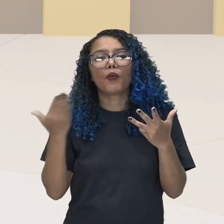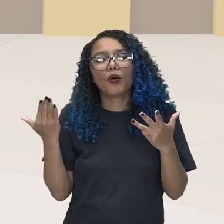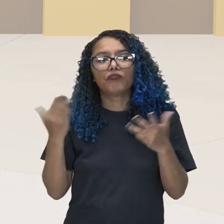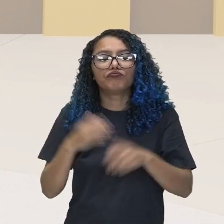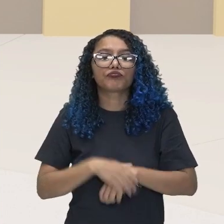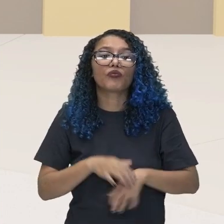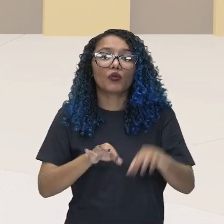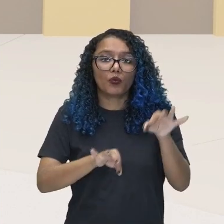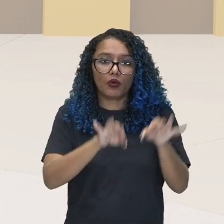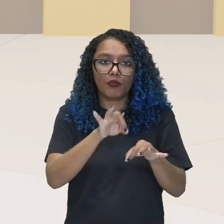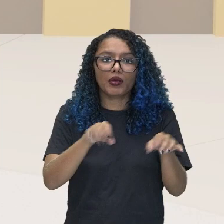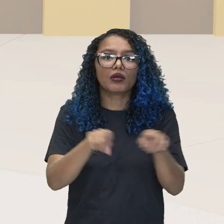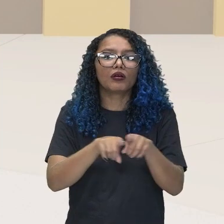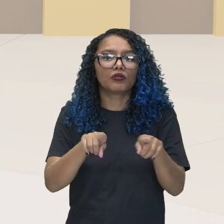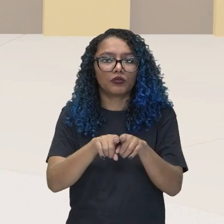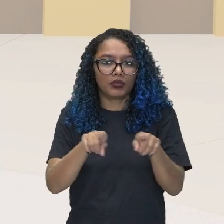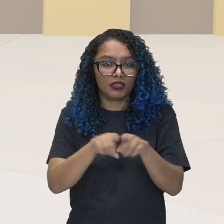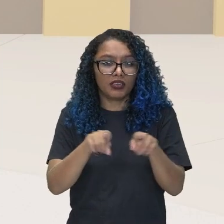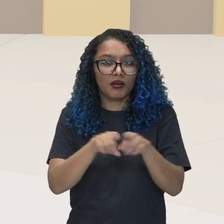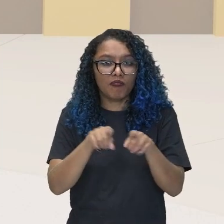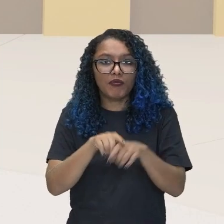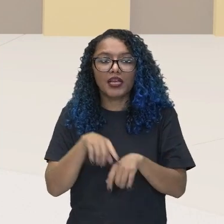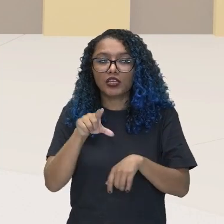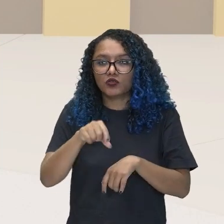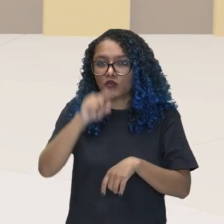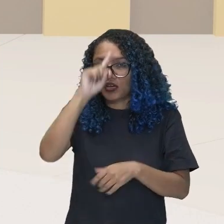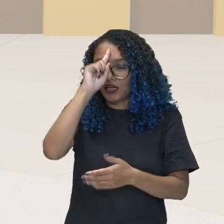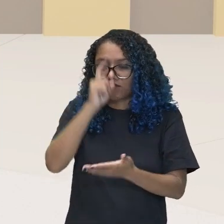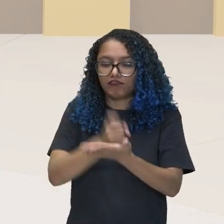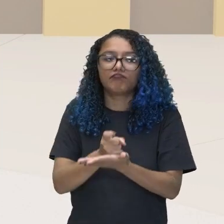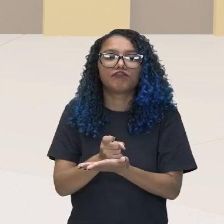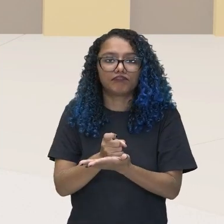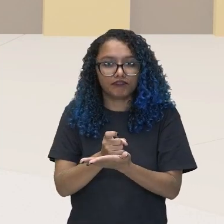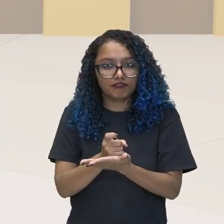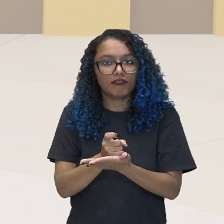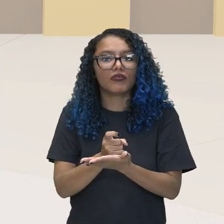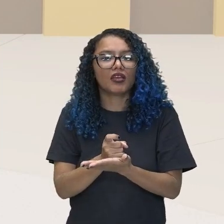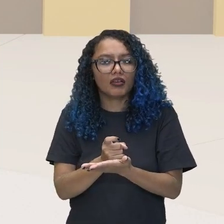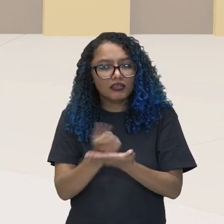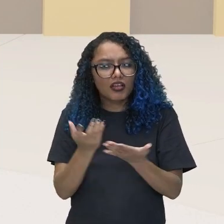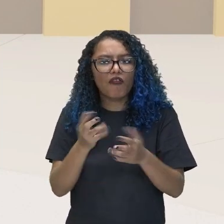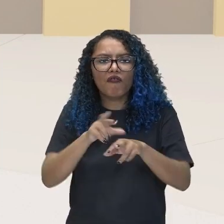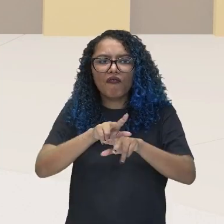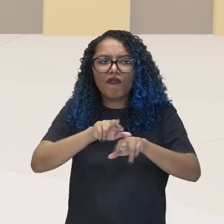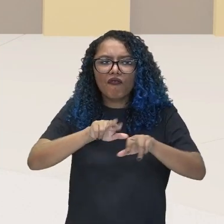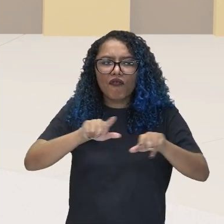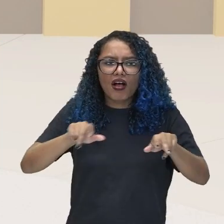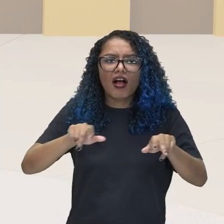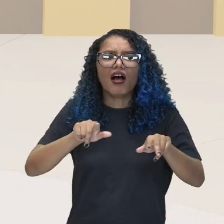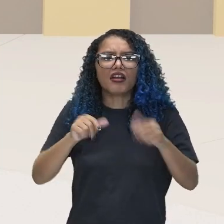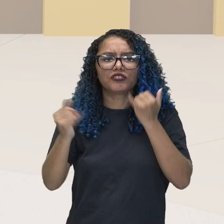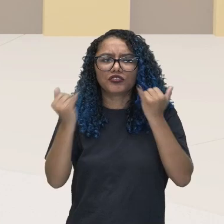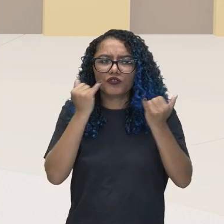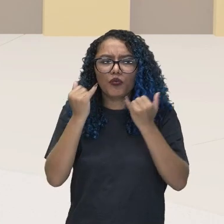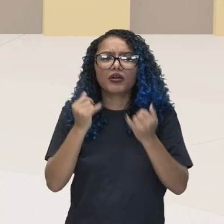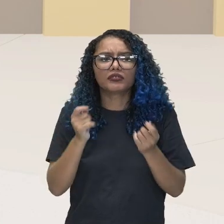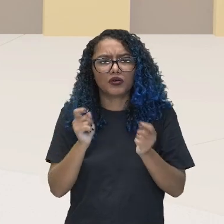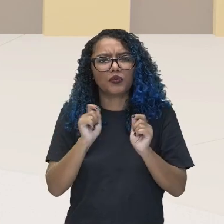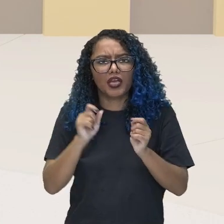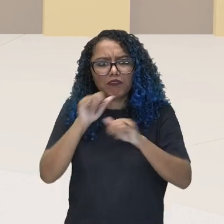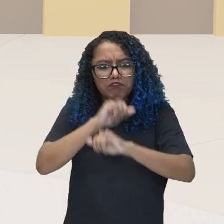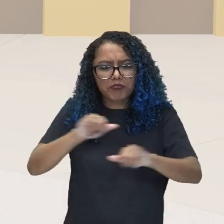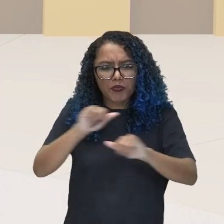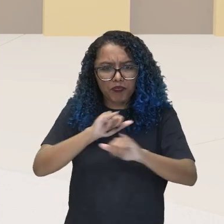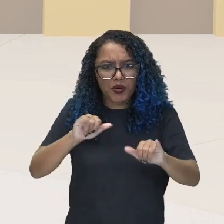o julgamento e a tomada de decisão. Então, com o enorme número de dados que são gerados